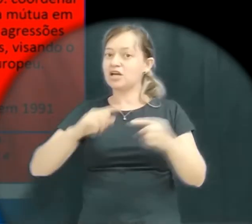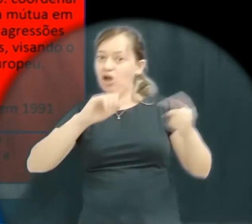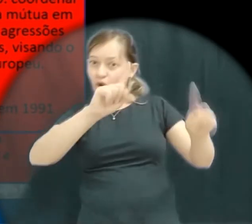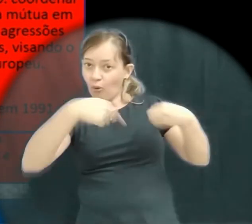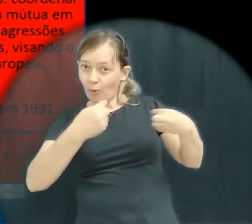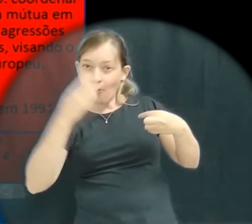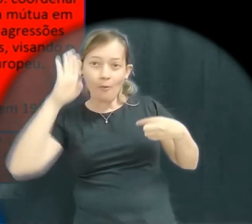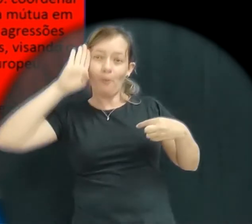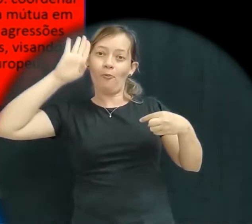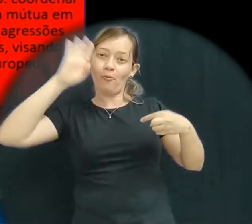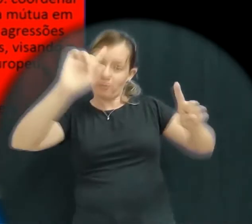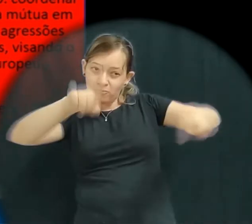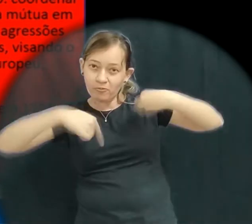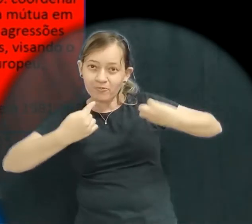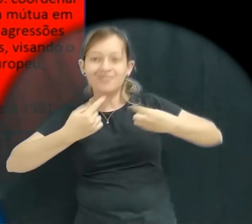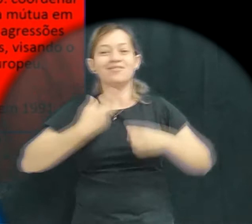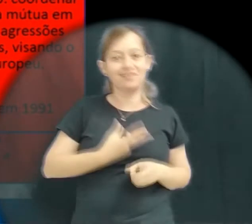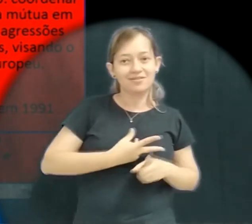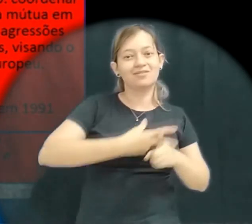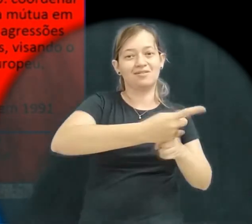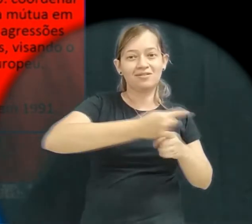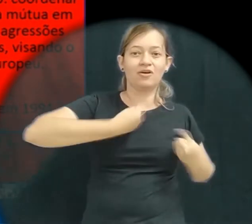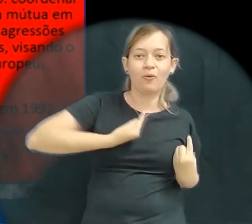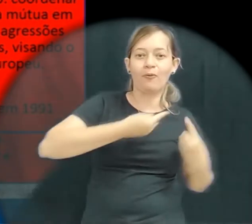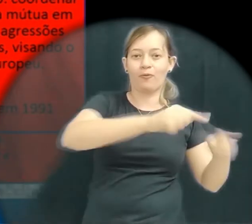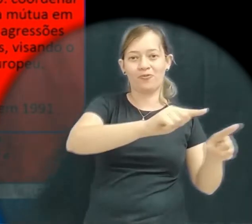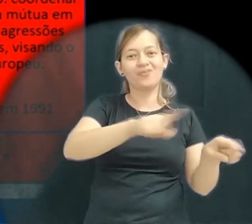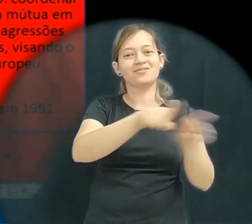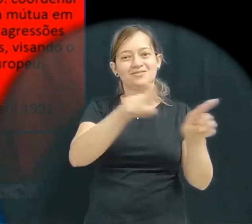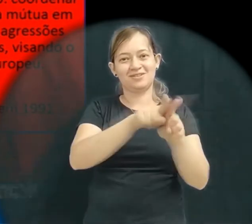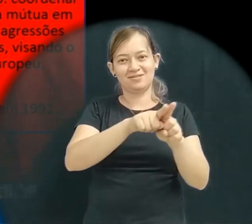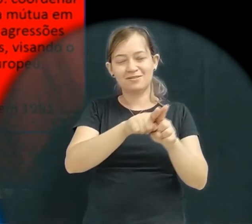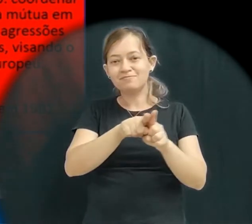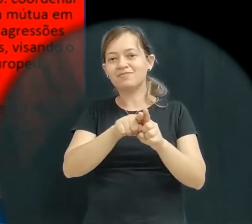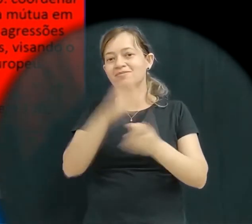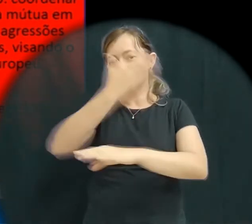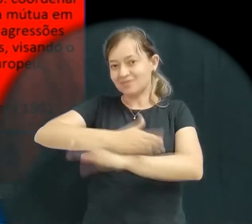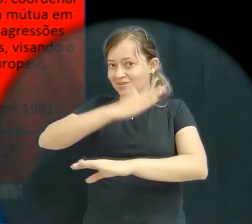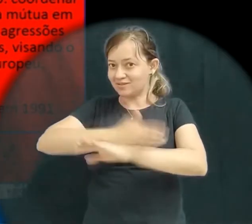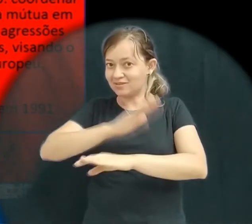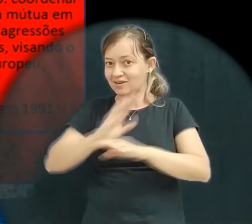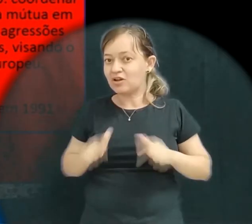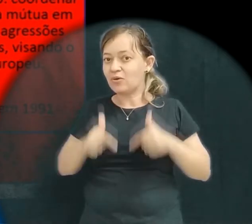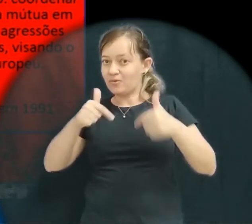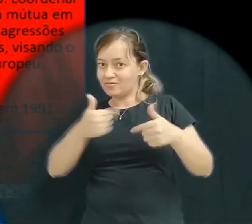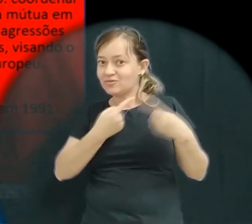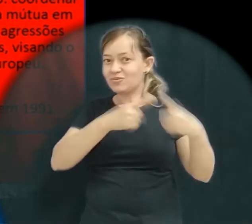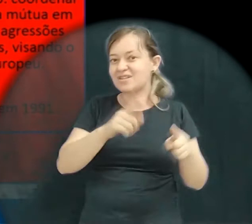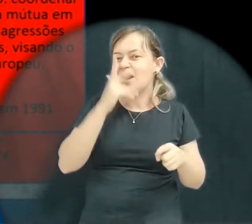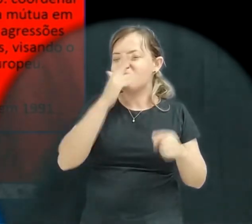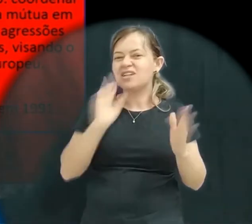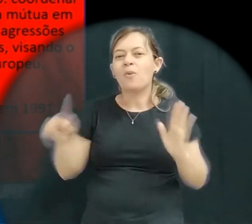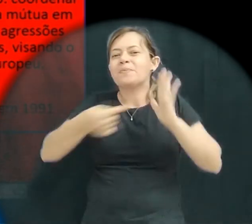de agressões militares, visando principalmente a defesa do leste europeu. Esse era o objetivo. Os objetivos eram bem parecidos.